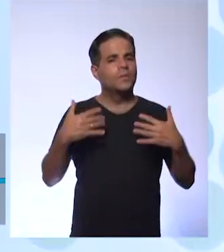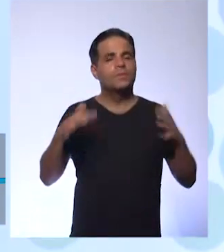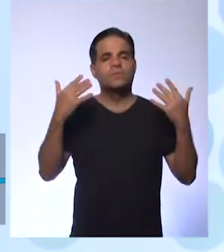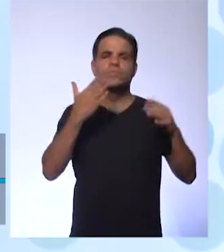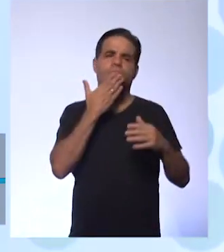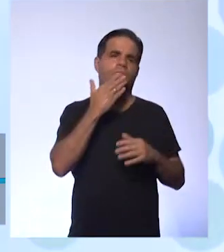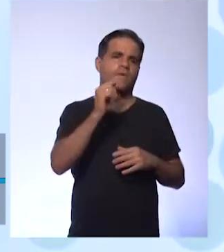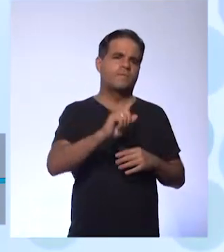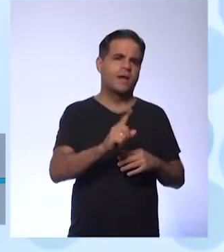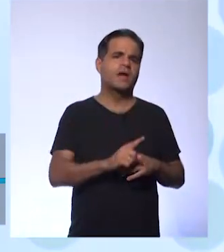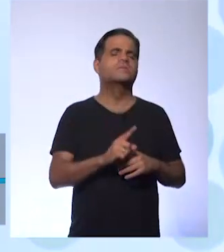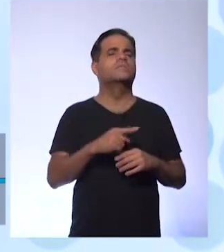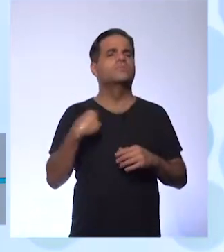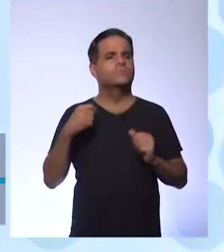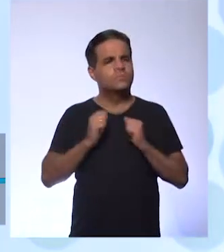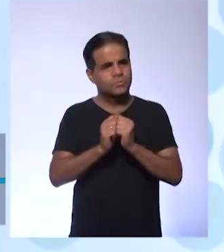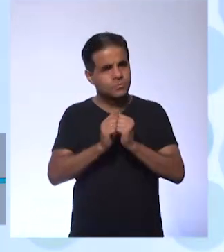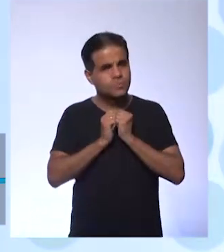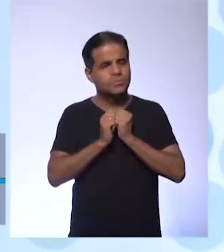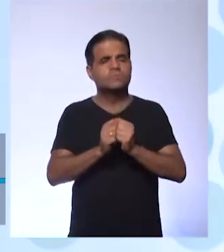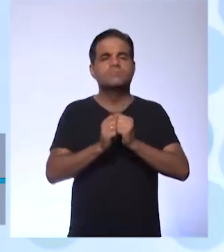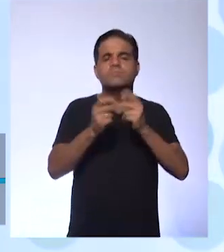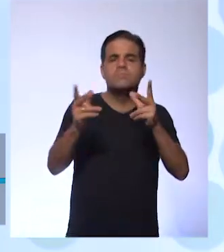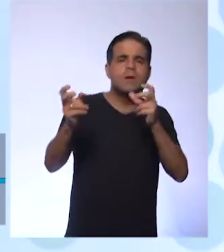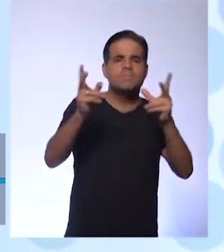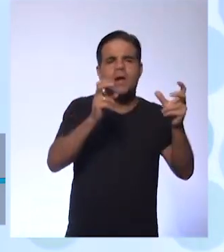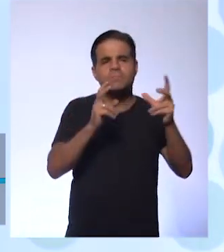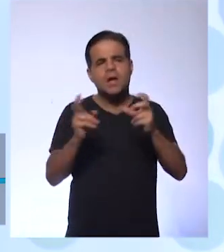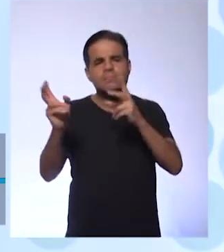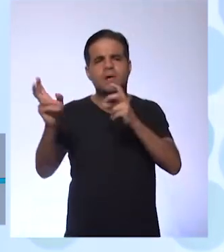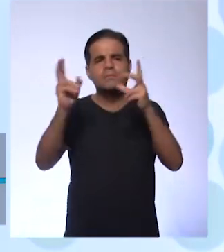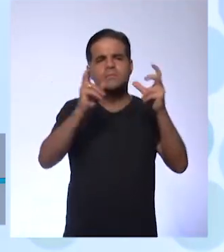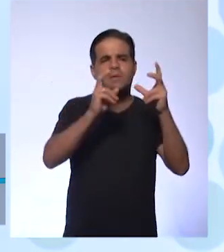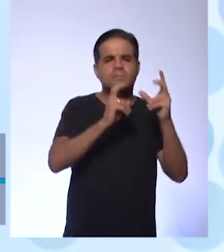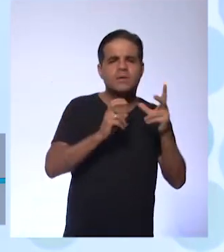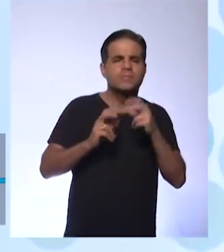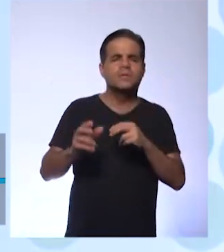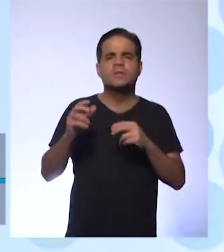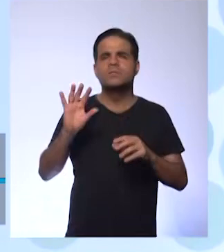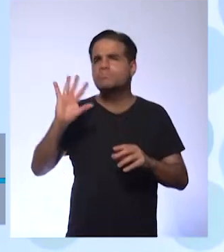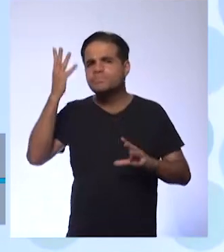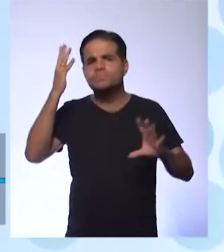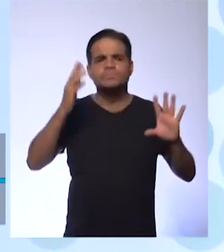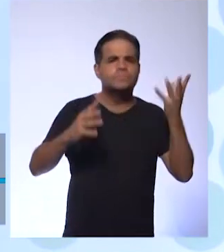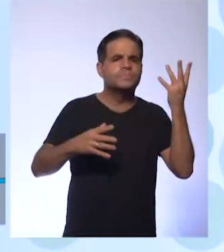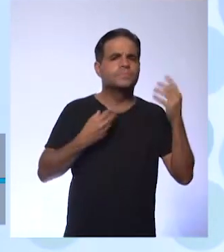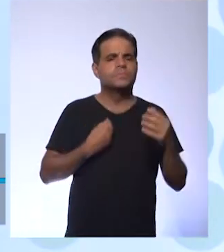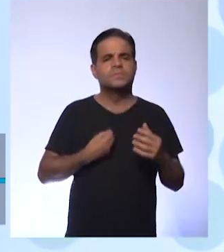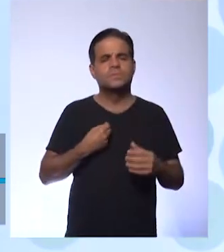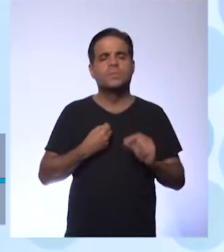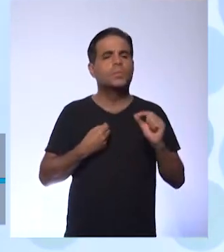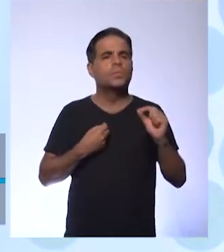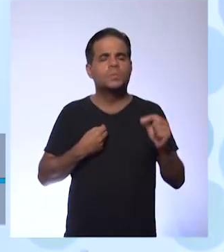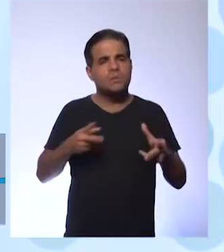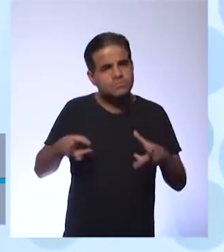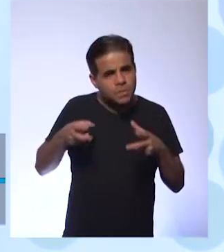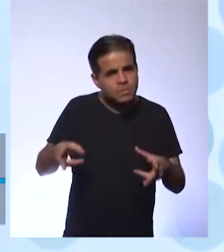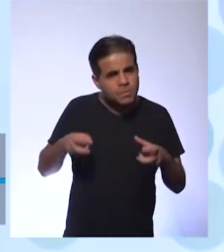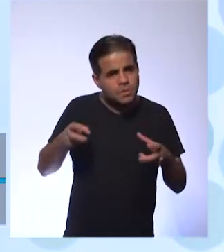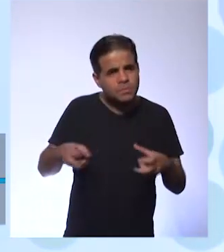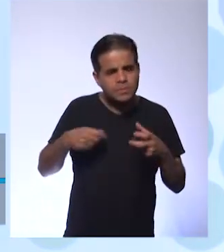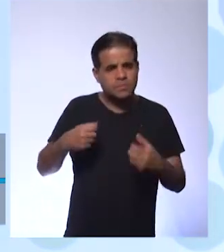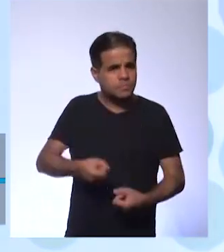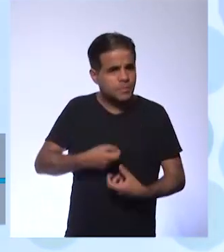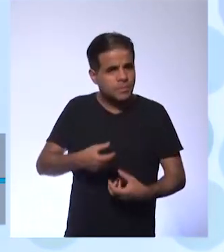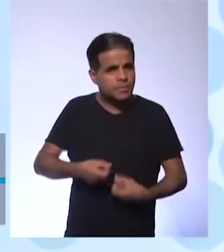é fácil, mas a gente, juntos é que a gente percebeu que está entendendo o que são as circunstâncias da vida, o que é explorar um poema